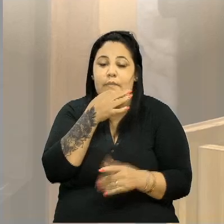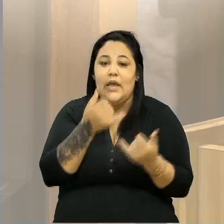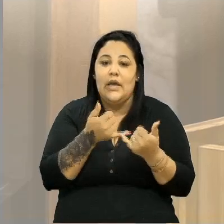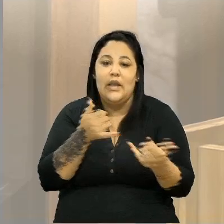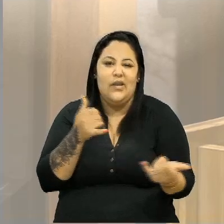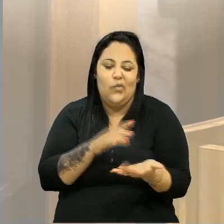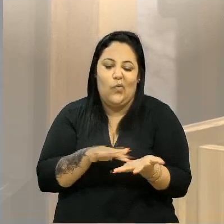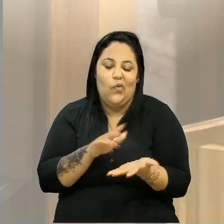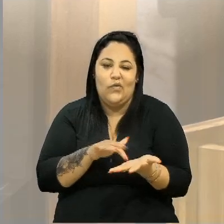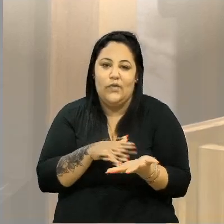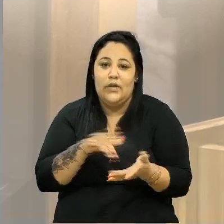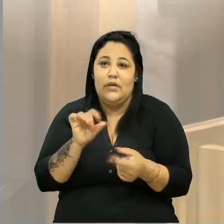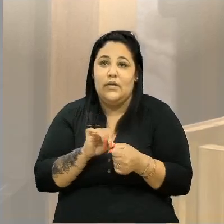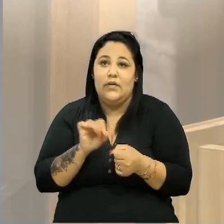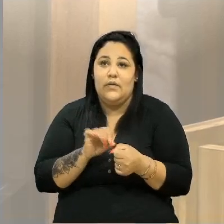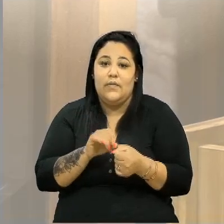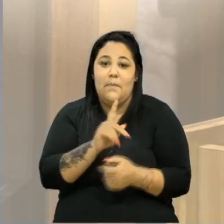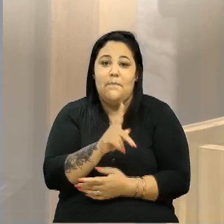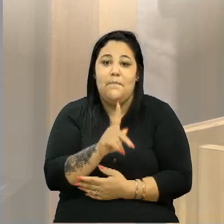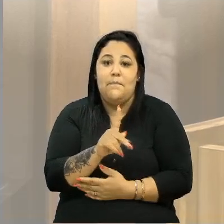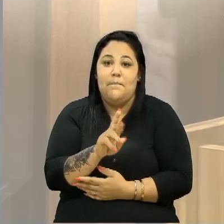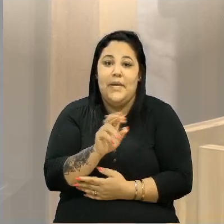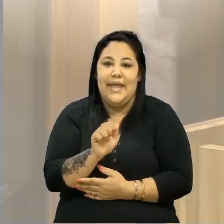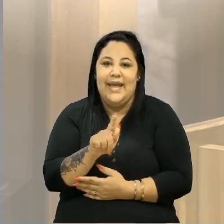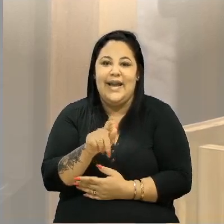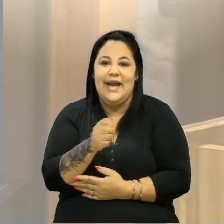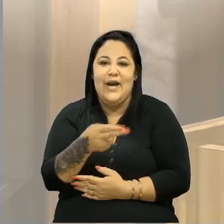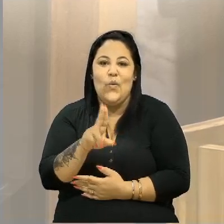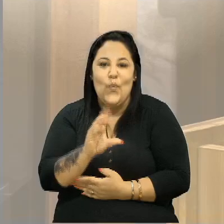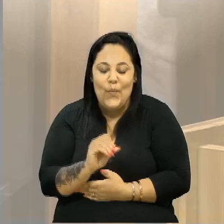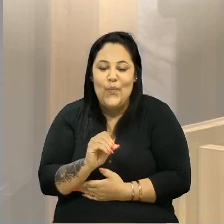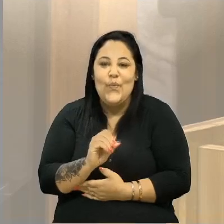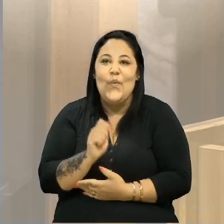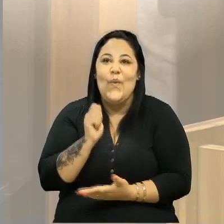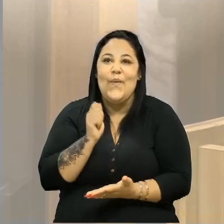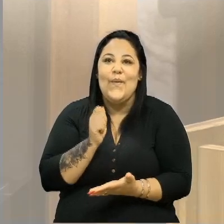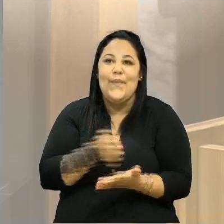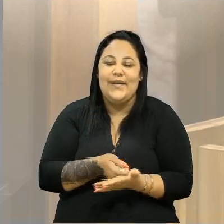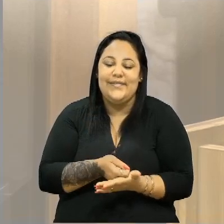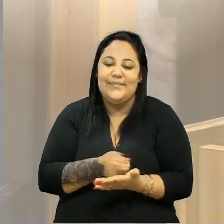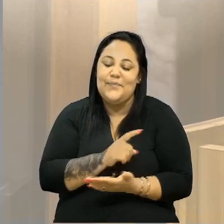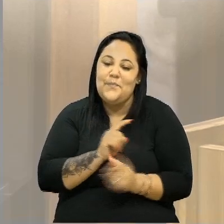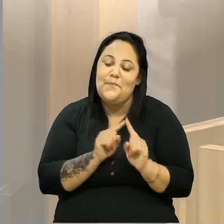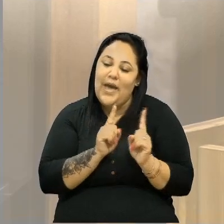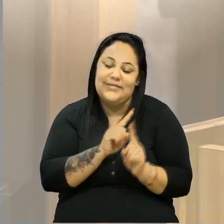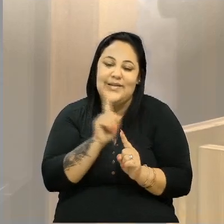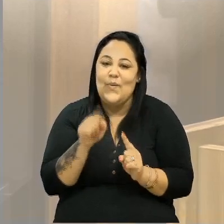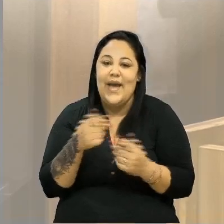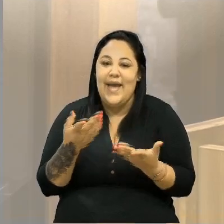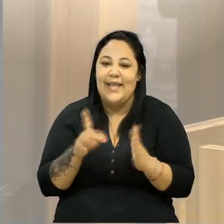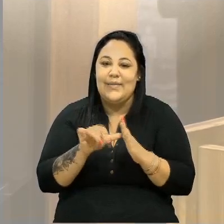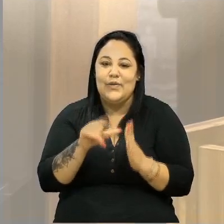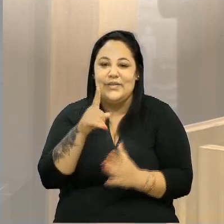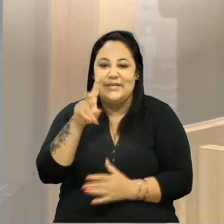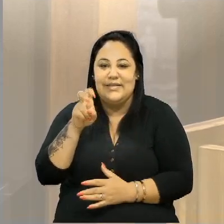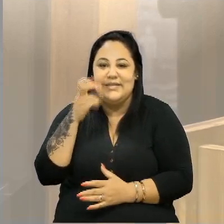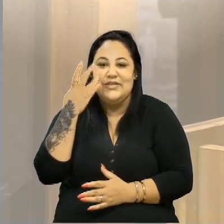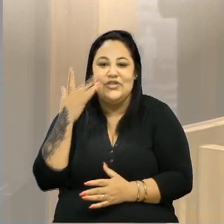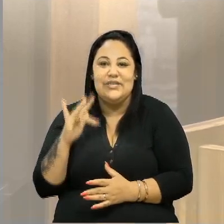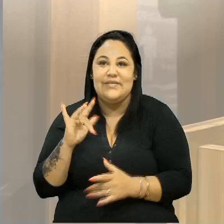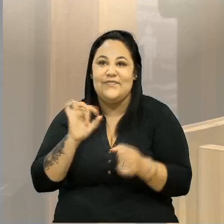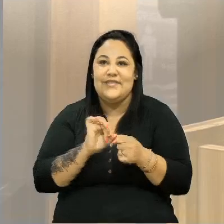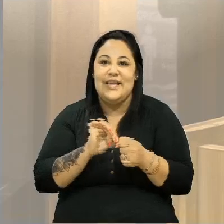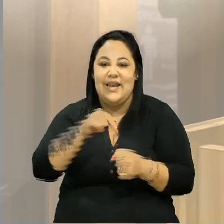botei um projeto obrigando a fazer pregão eletrônico, que deveria ser já uma obrigação, mas não era. E depois de 15 dias começaram a fazer pregão eletrônico